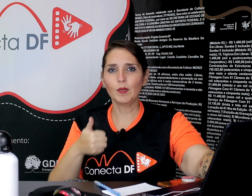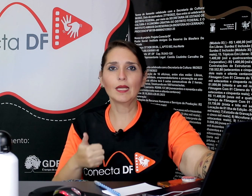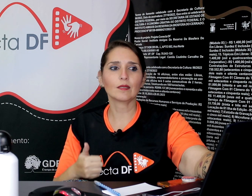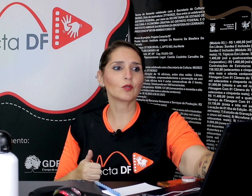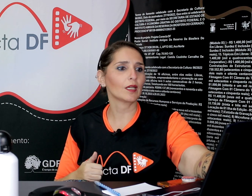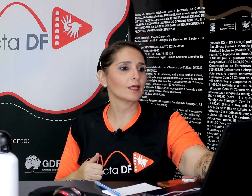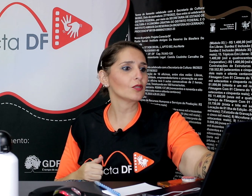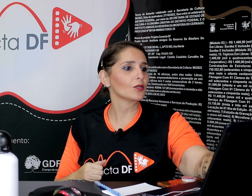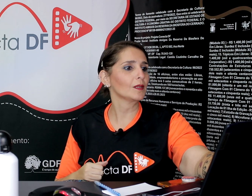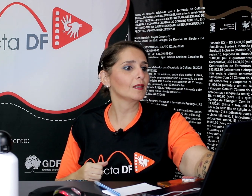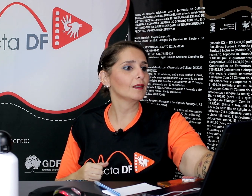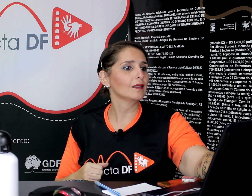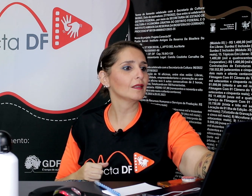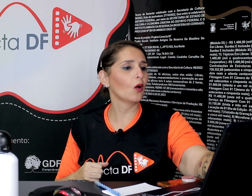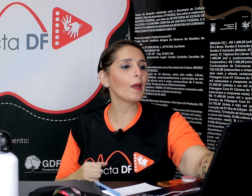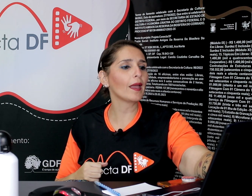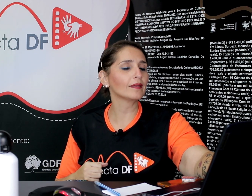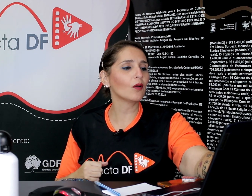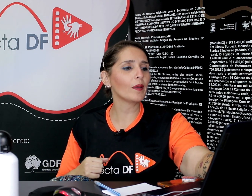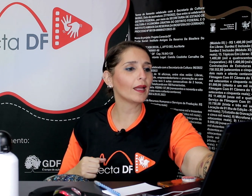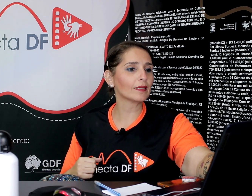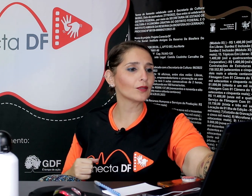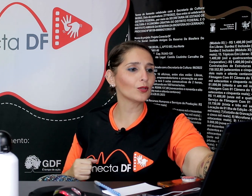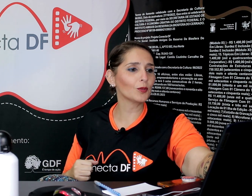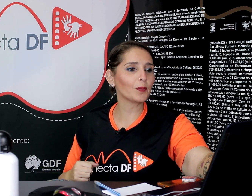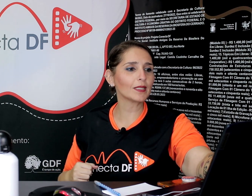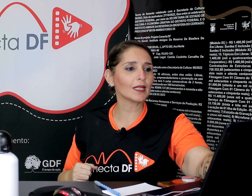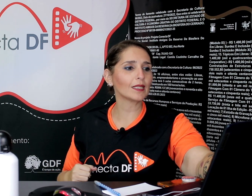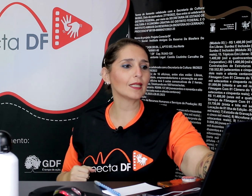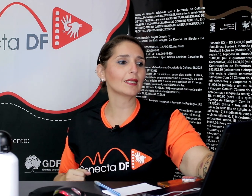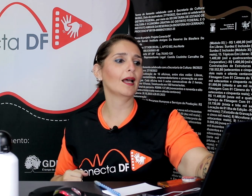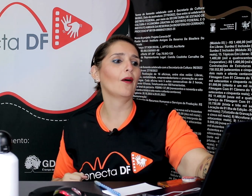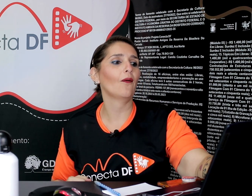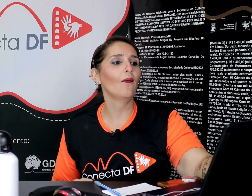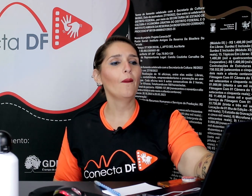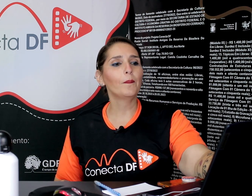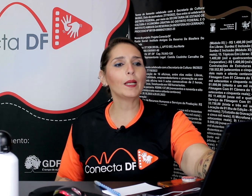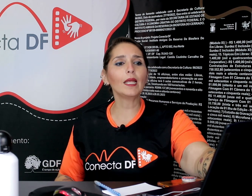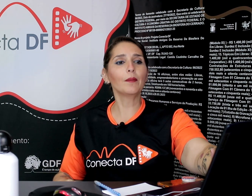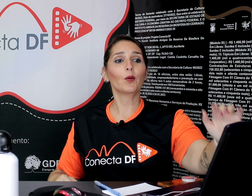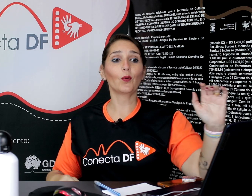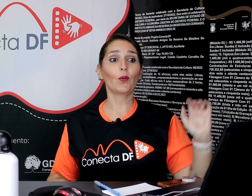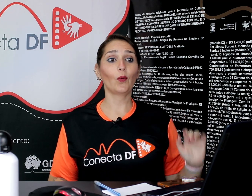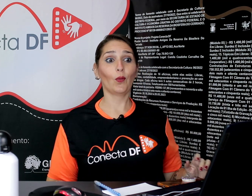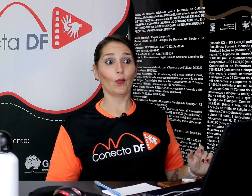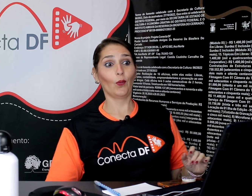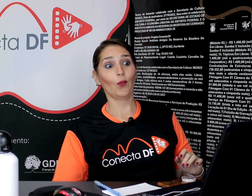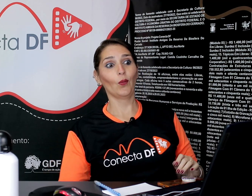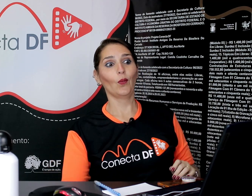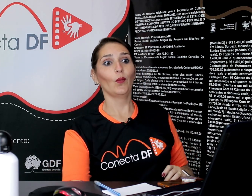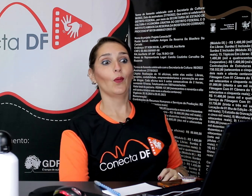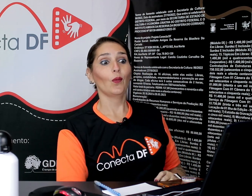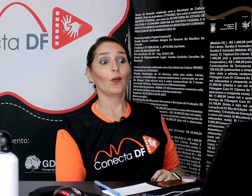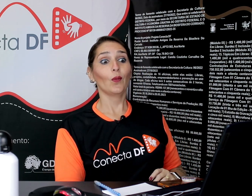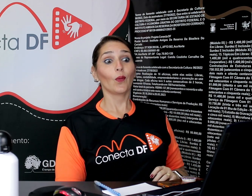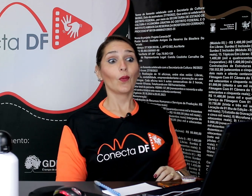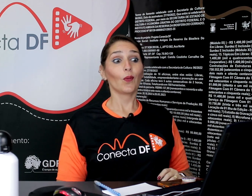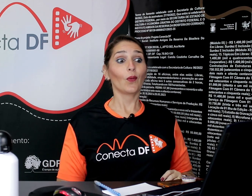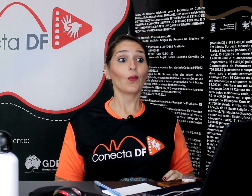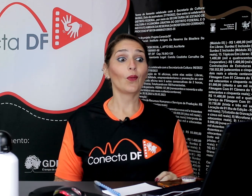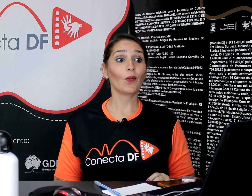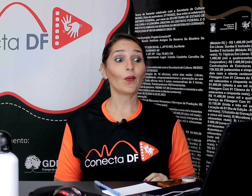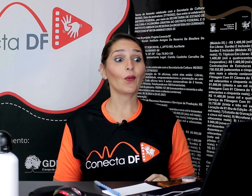Isso mesmo, gente. Tão bem, tão bem. Tá todo mundo prestando atenção. Primo.